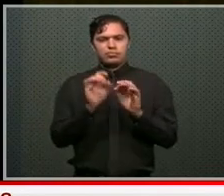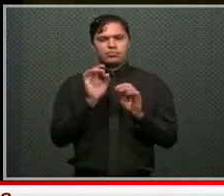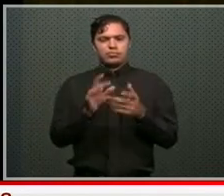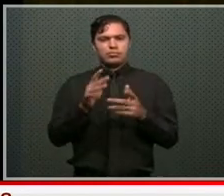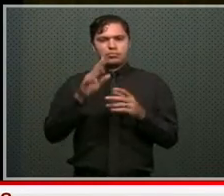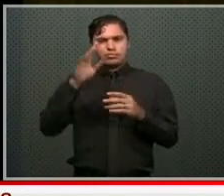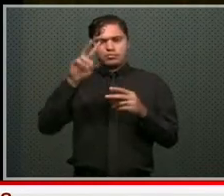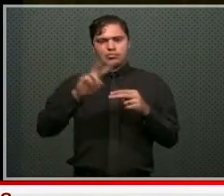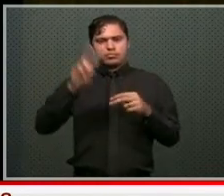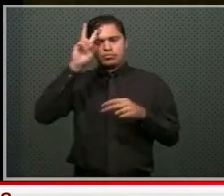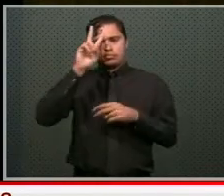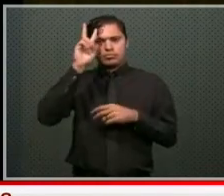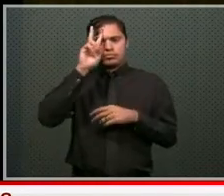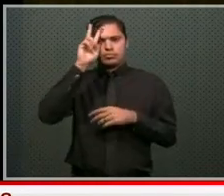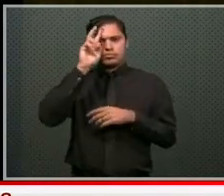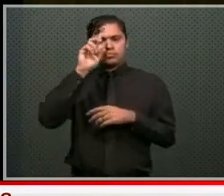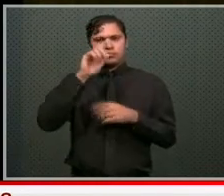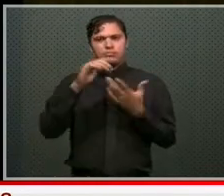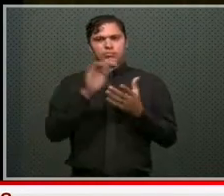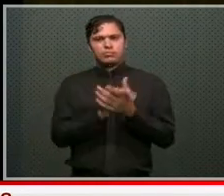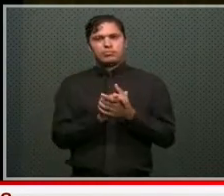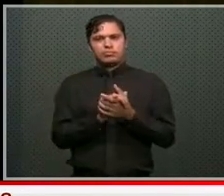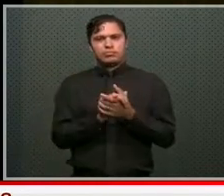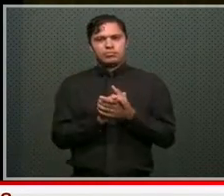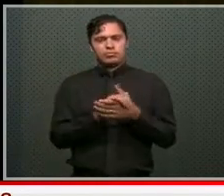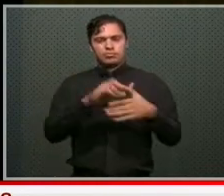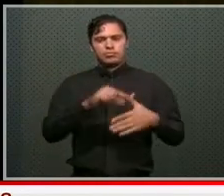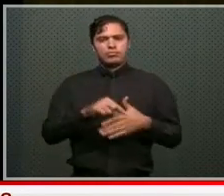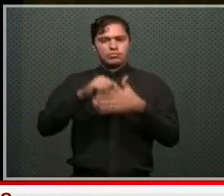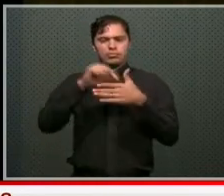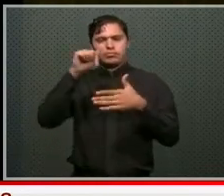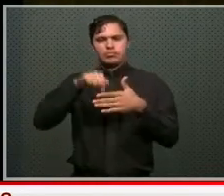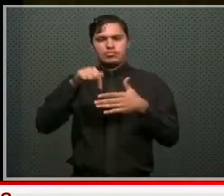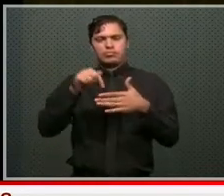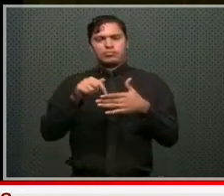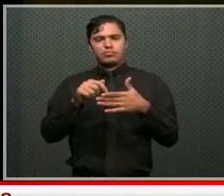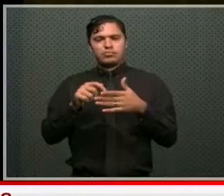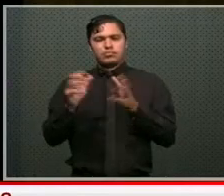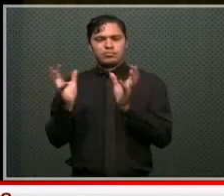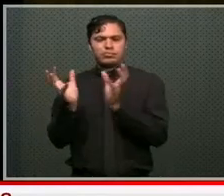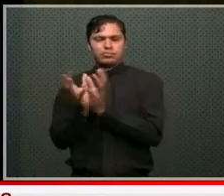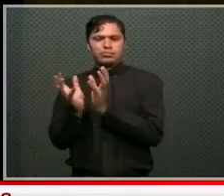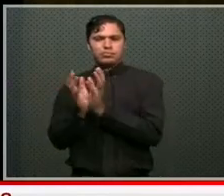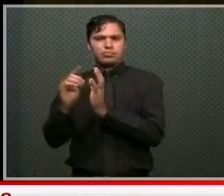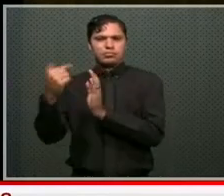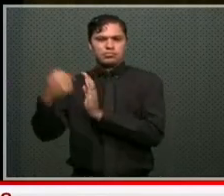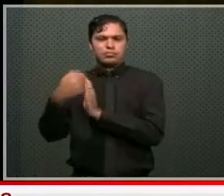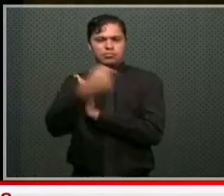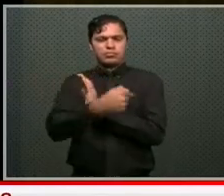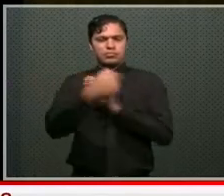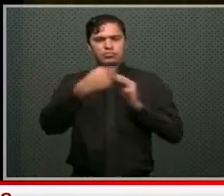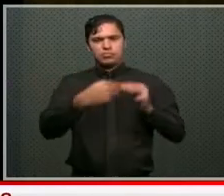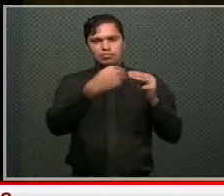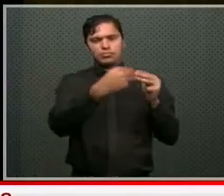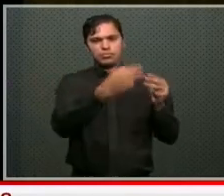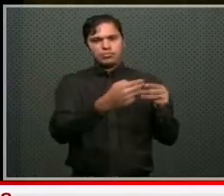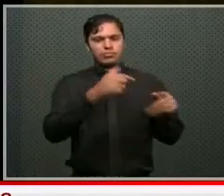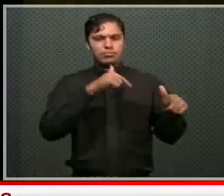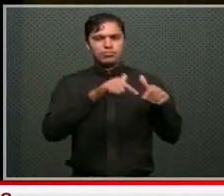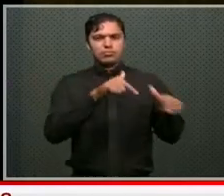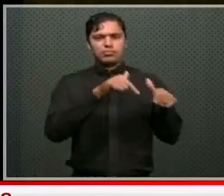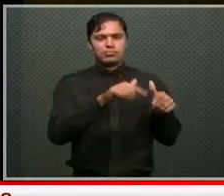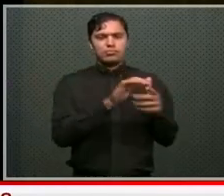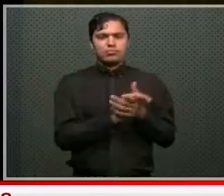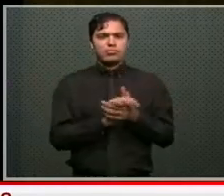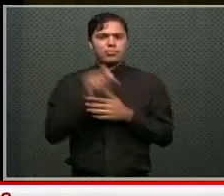dimensão e o chefe Agricultura Familiar por três anos quando eu me der foi para o ministério enquanto serviço e